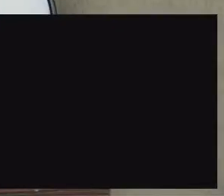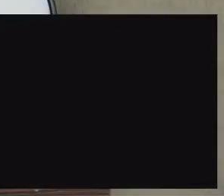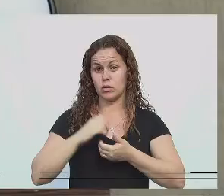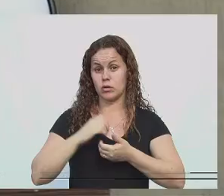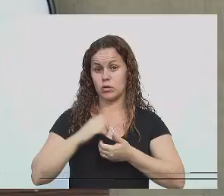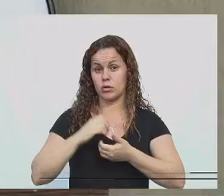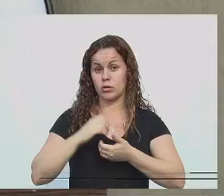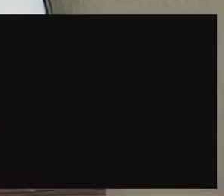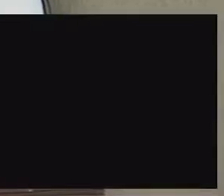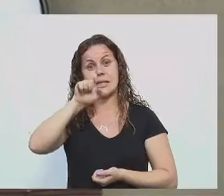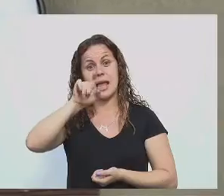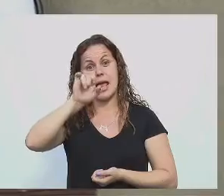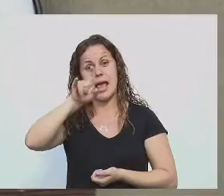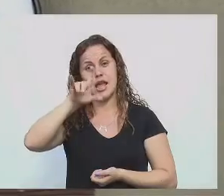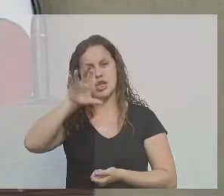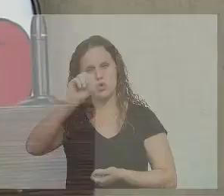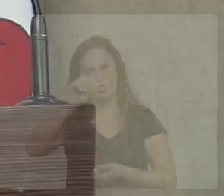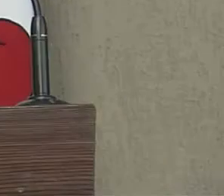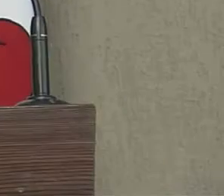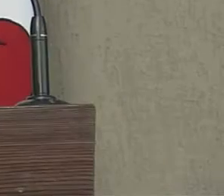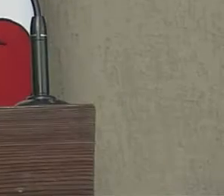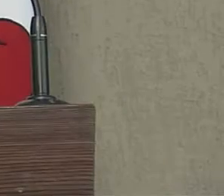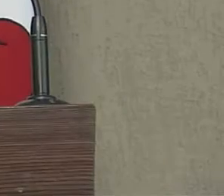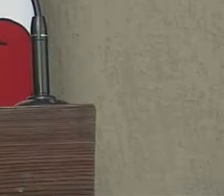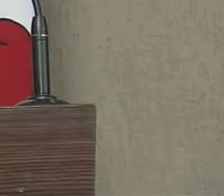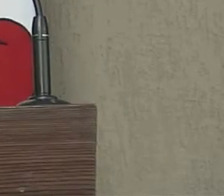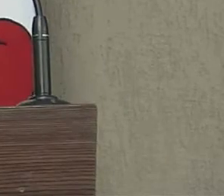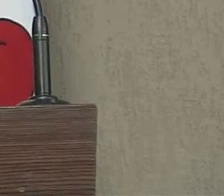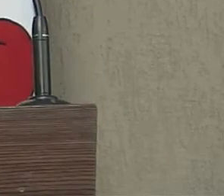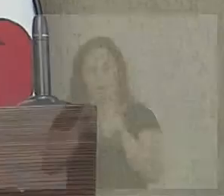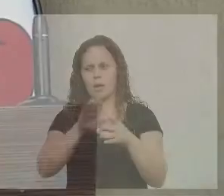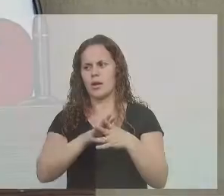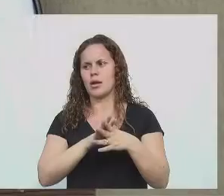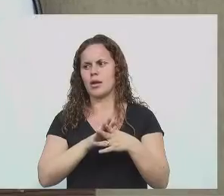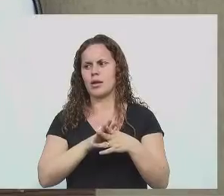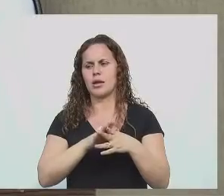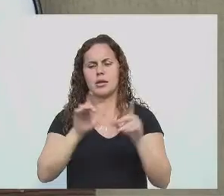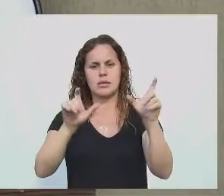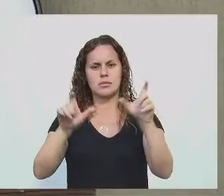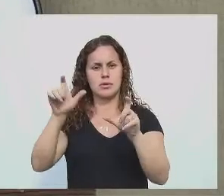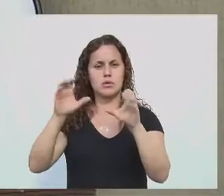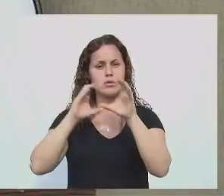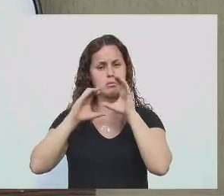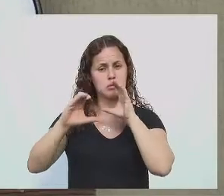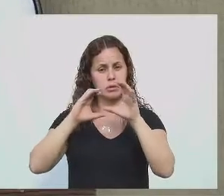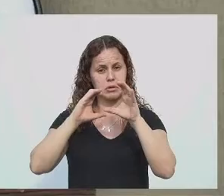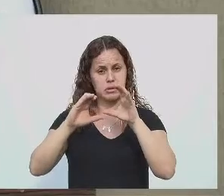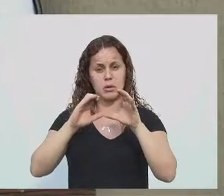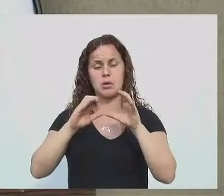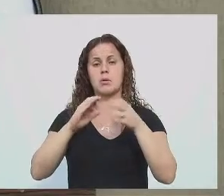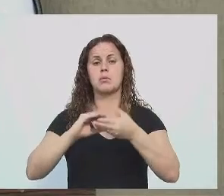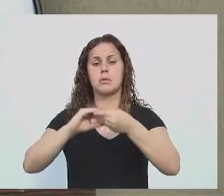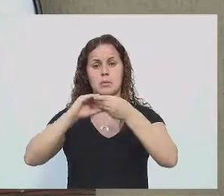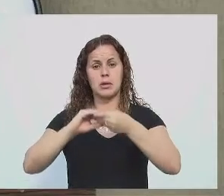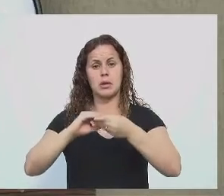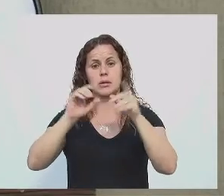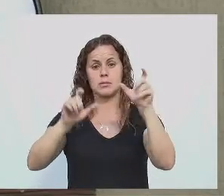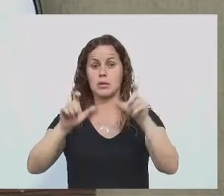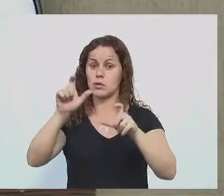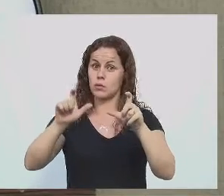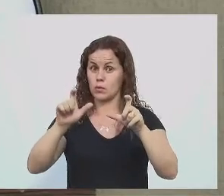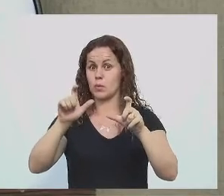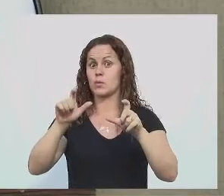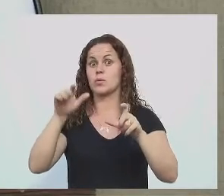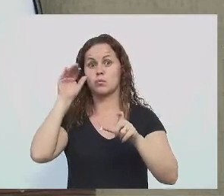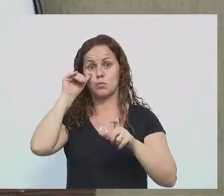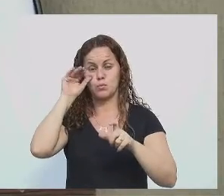Sérgio, vereador eleito, está conosco aqui. E o pessoal da comunicação, cumprimentar as pessoas que nos acompanham pelo rádio, TV e